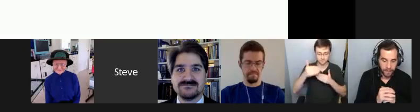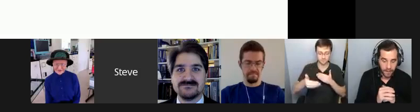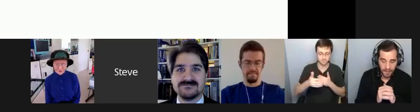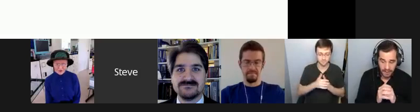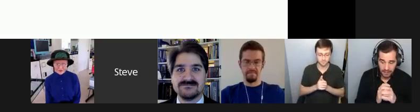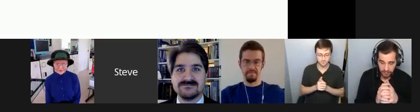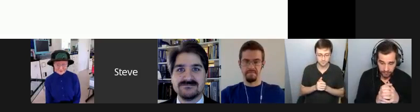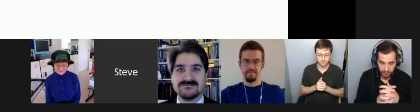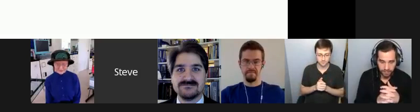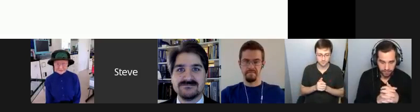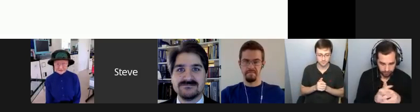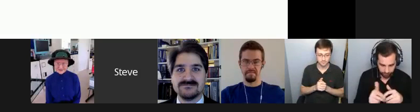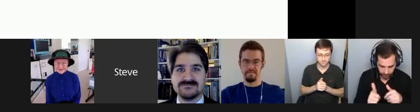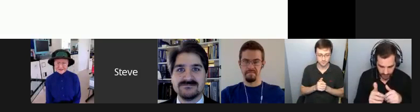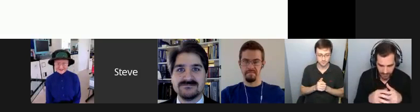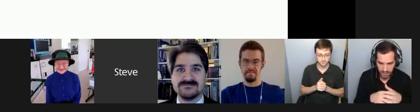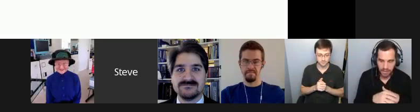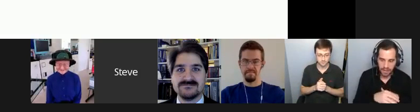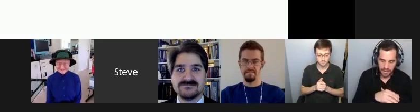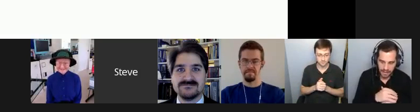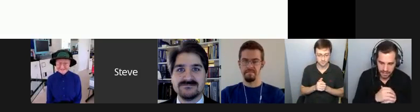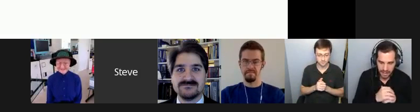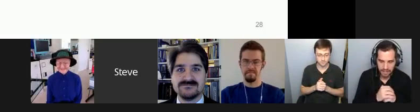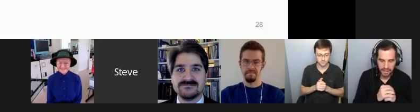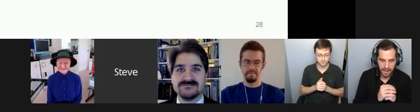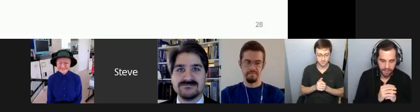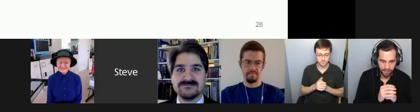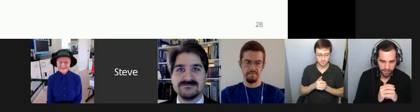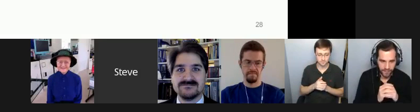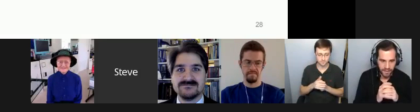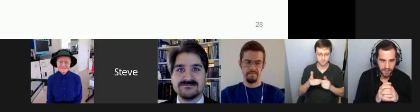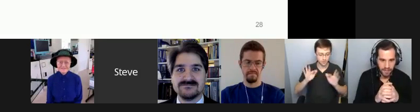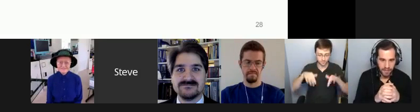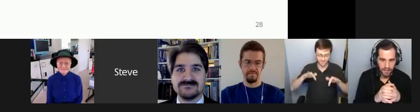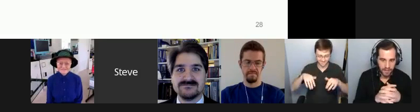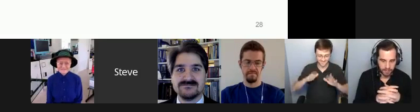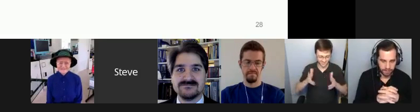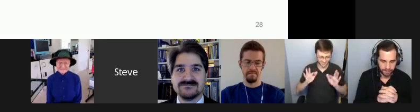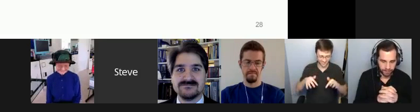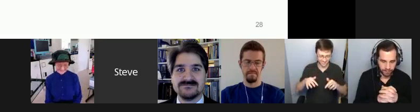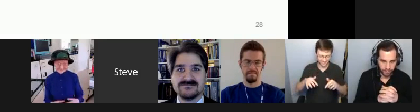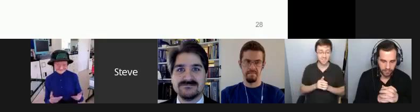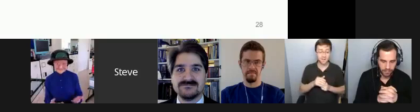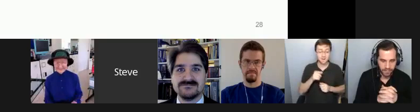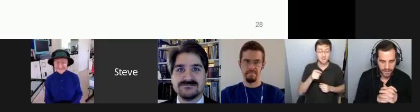Ok. Oh, yes. Next slide, I guess, huh? Next slide. Yeah.